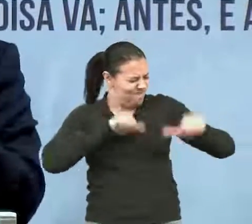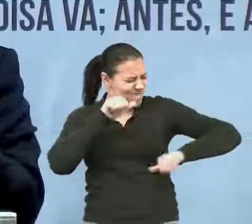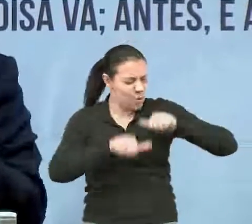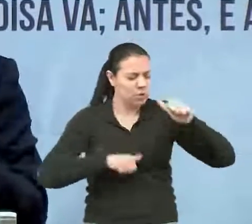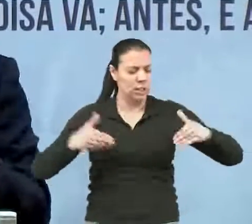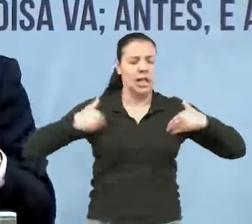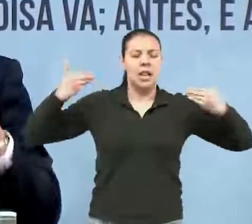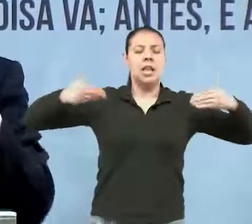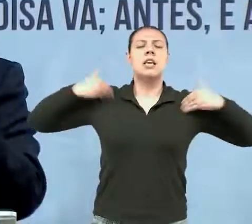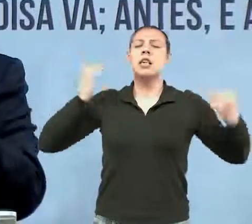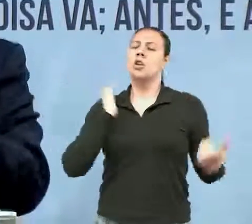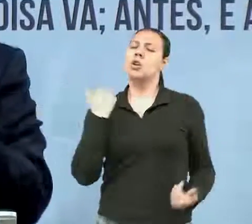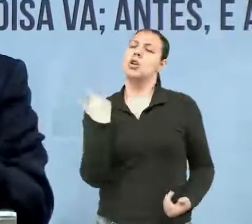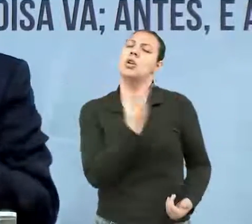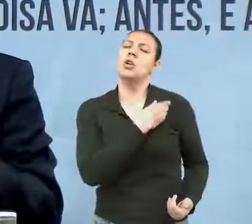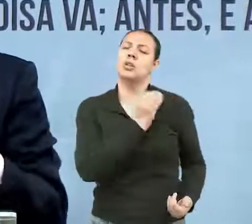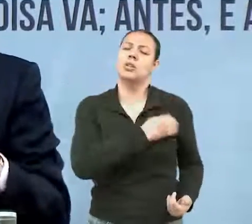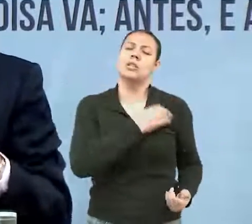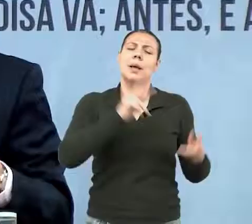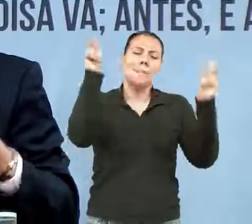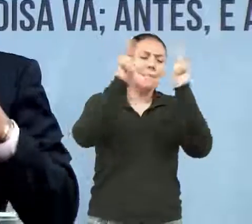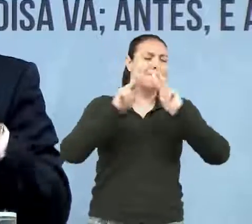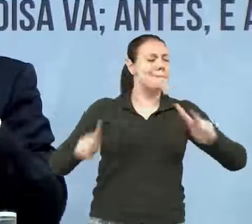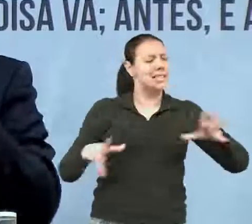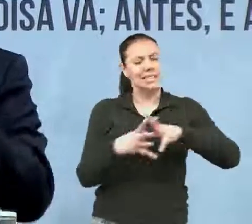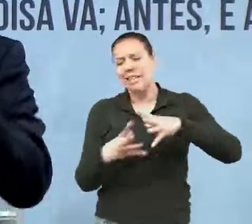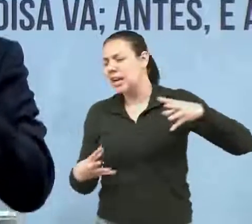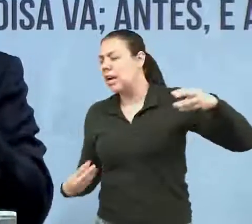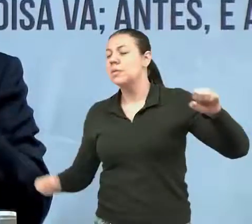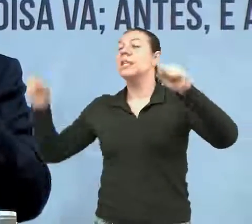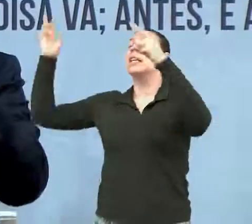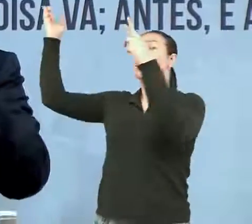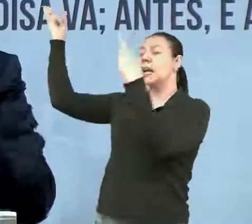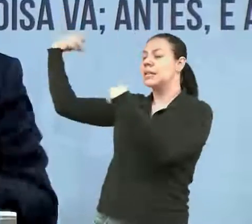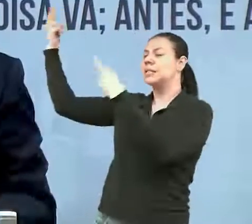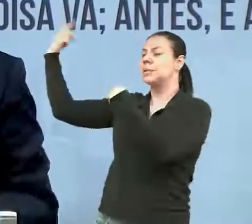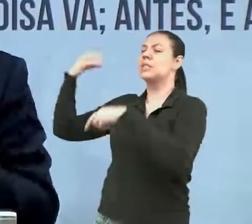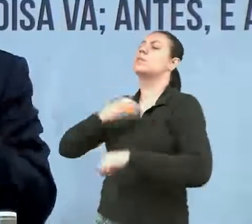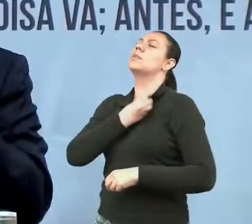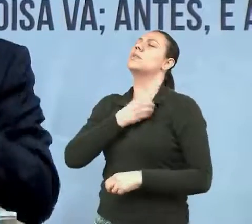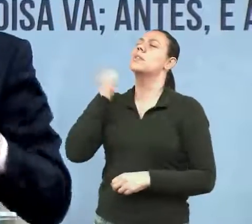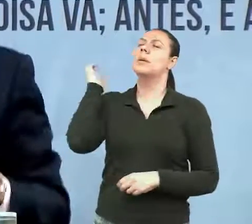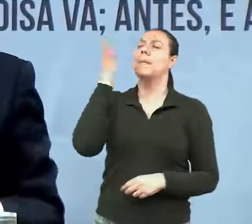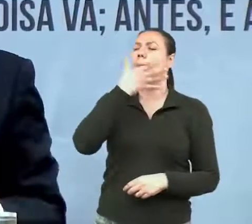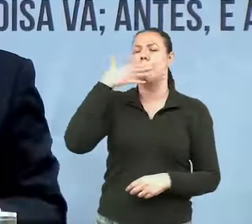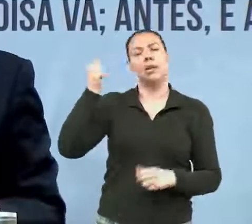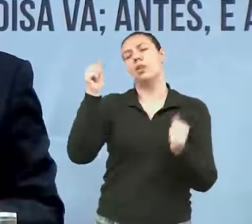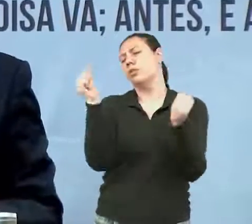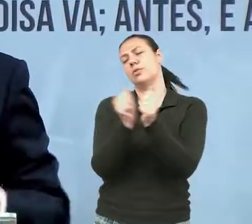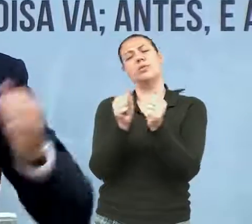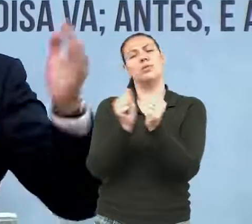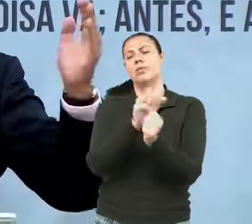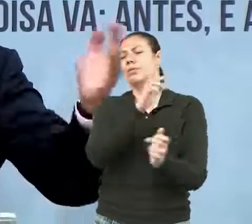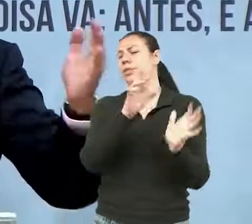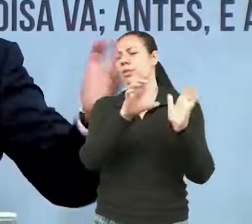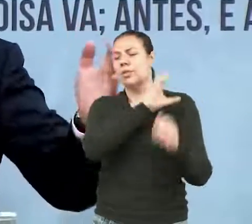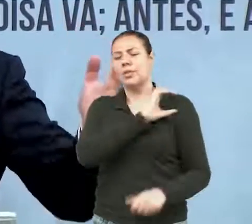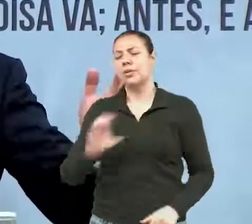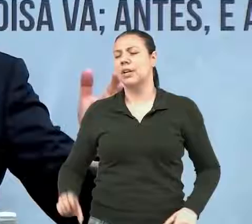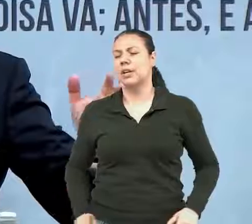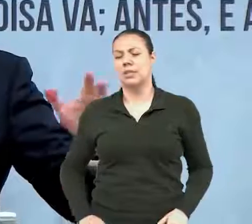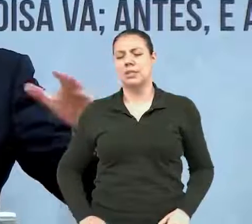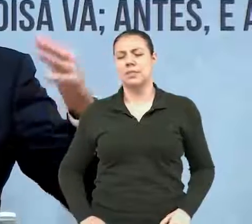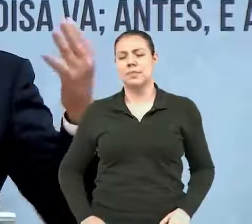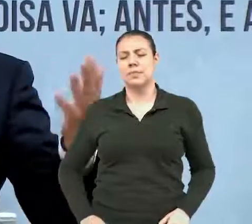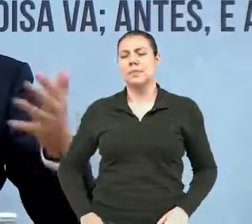a alegria no nosso coração, a paz na nossa alma e a esperança de uma vida melhor com Cristo Jesus. Visita as